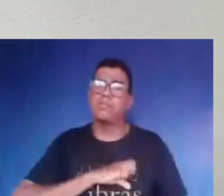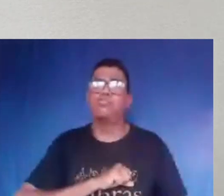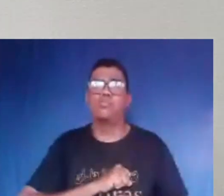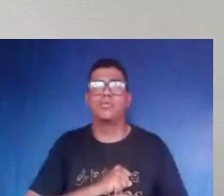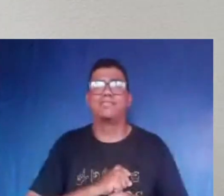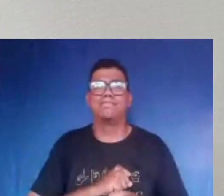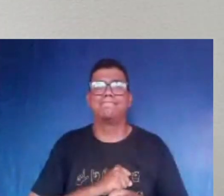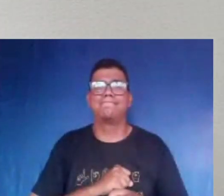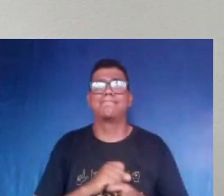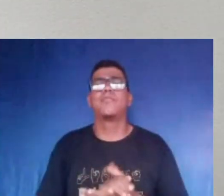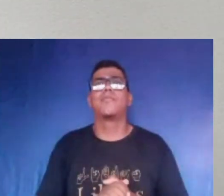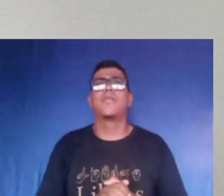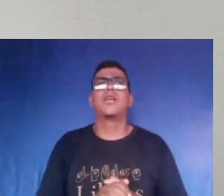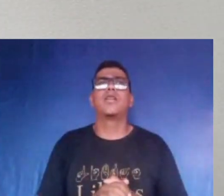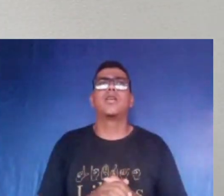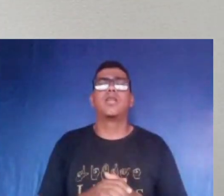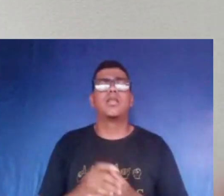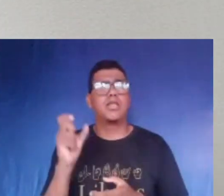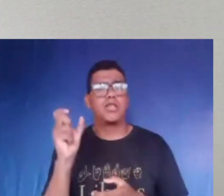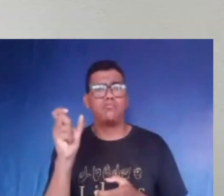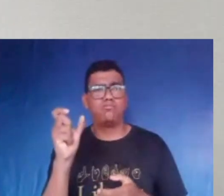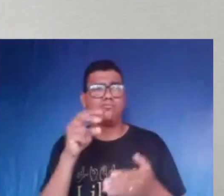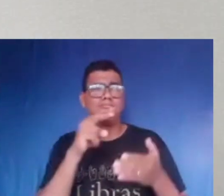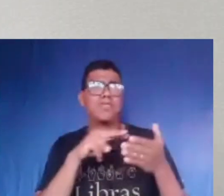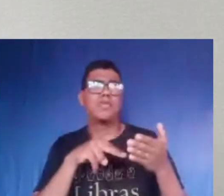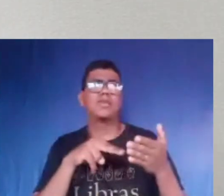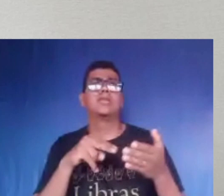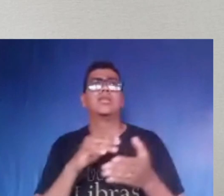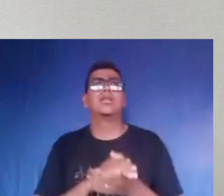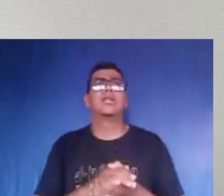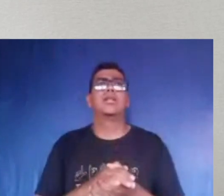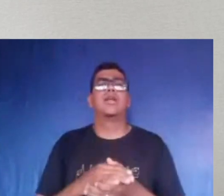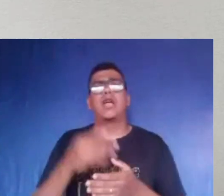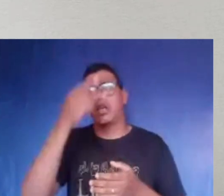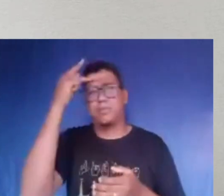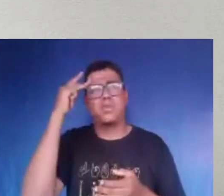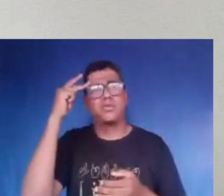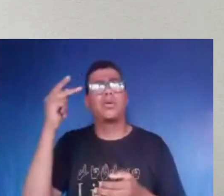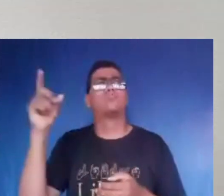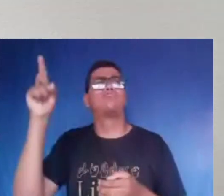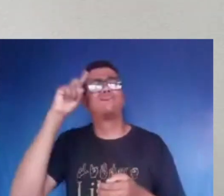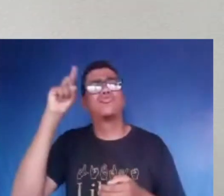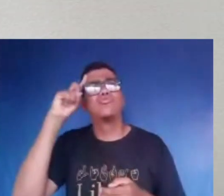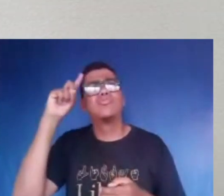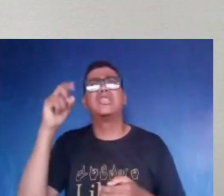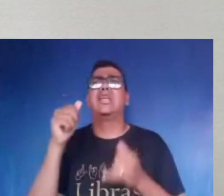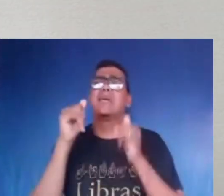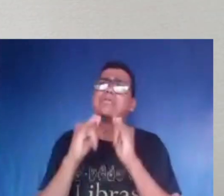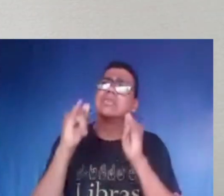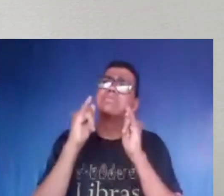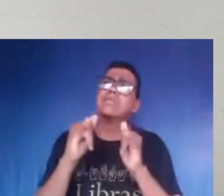ler a Bíblia ou ouvir a Bíblia, mas ver a Bíblia andando, falando, agindo através das